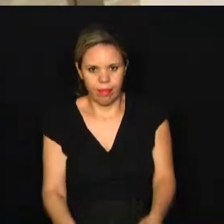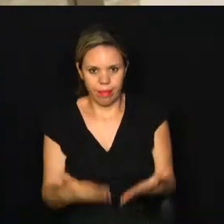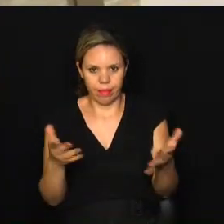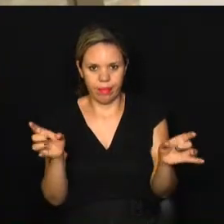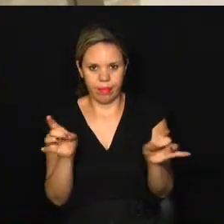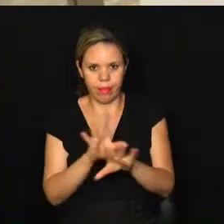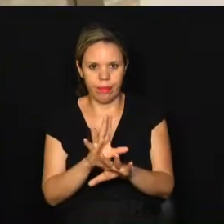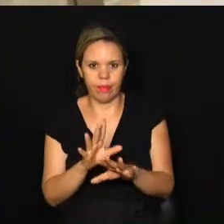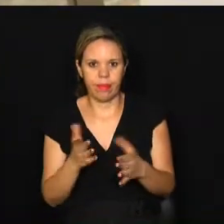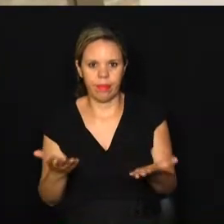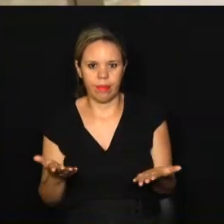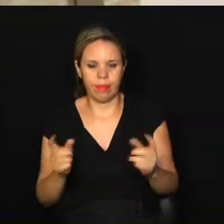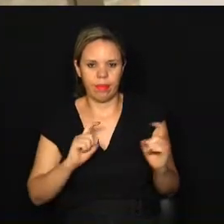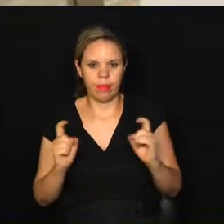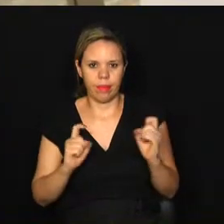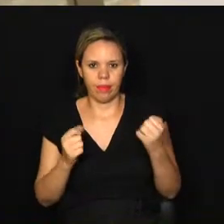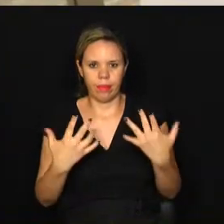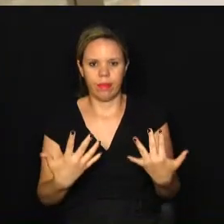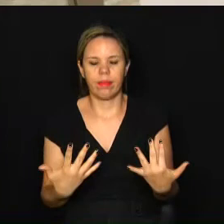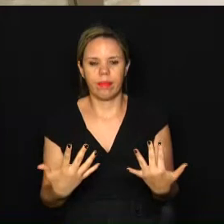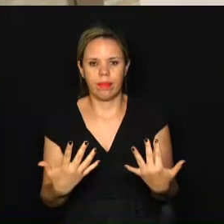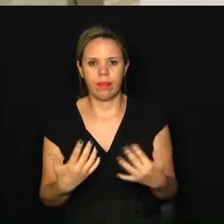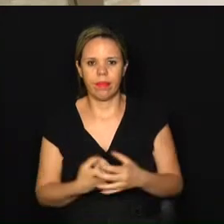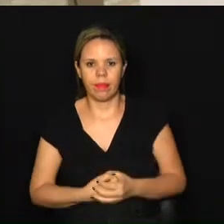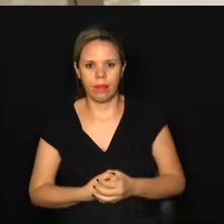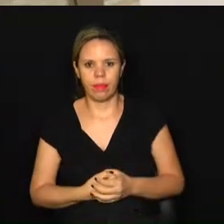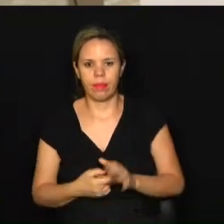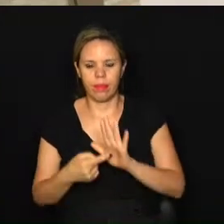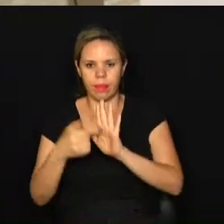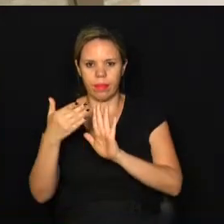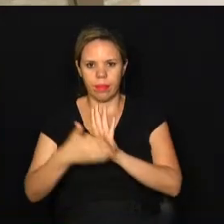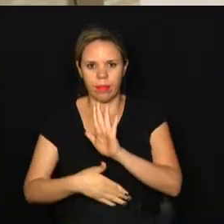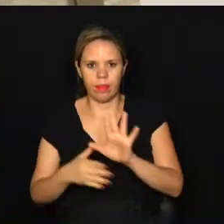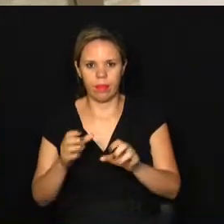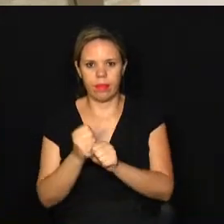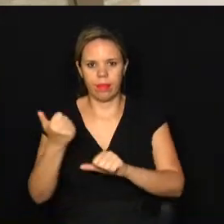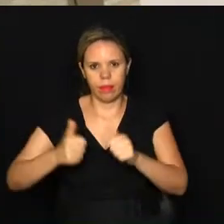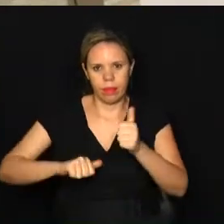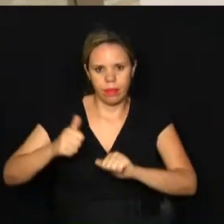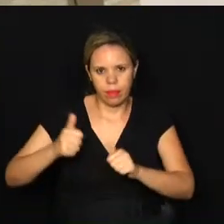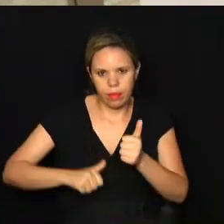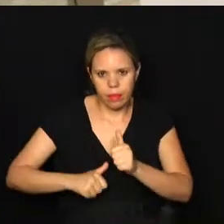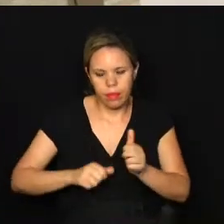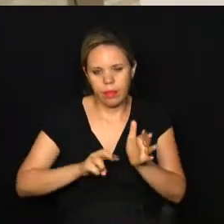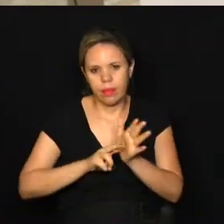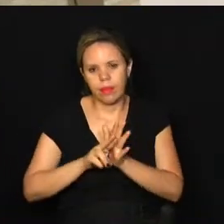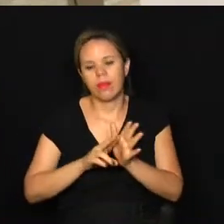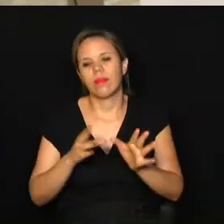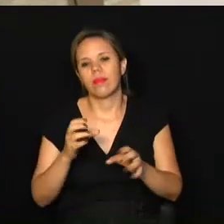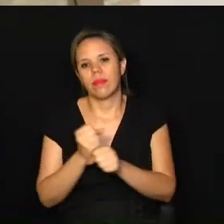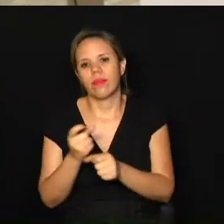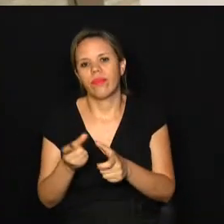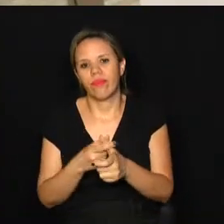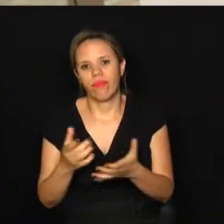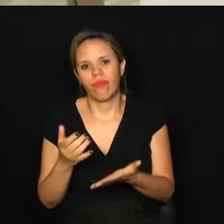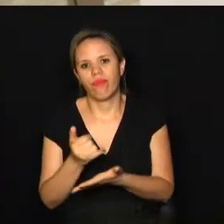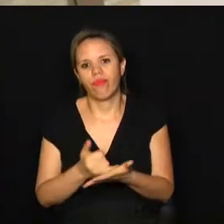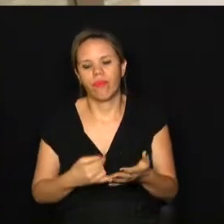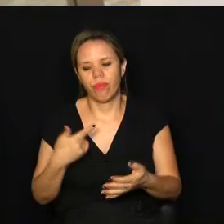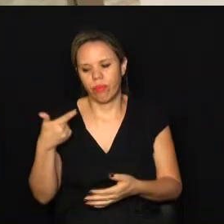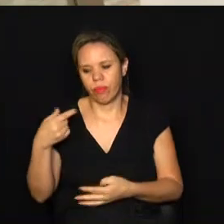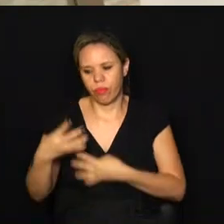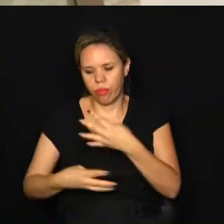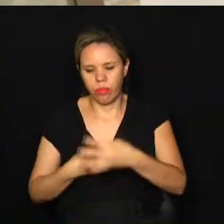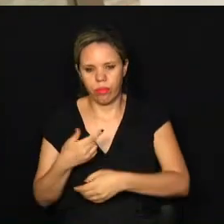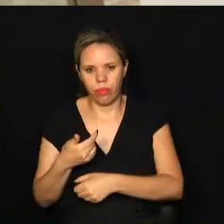Encerrada, portanto, a audiência pública que demonstrou e avaliou as metas fiscais do segundo quadrimestre do